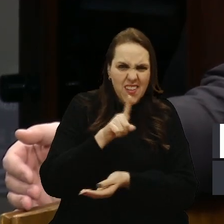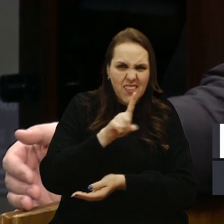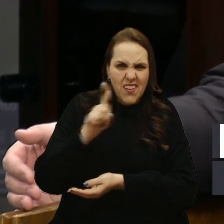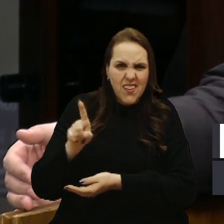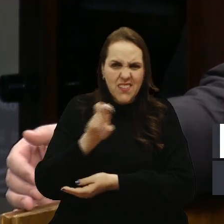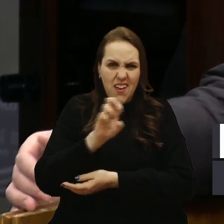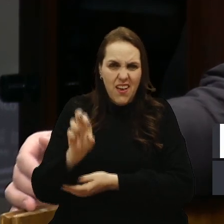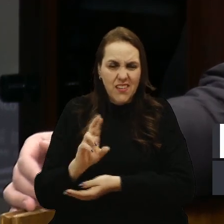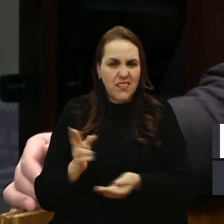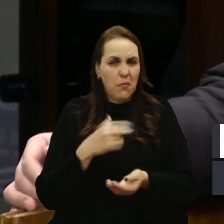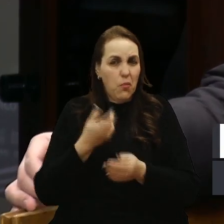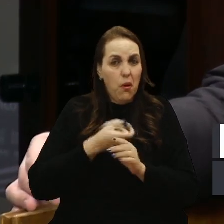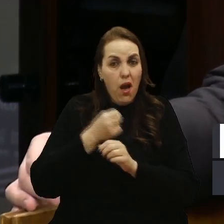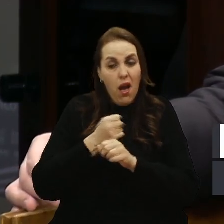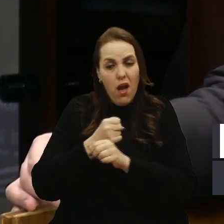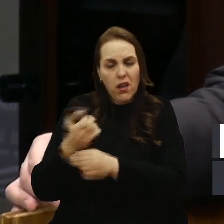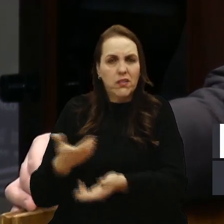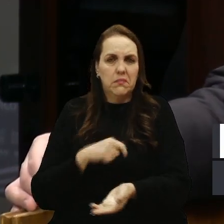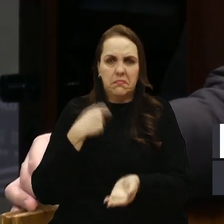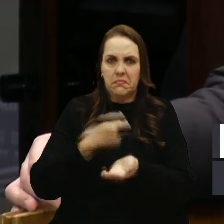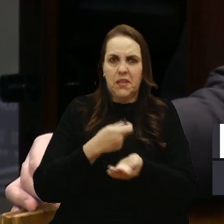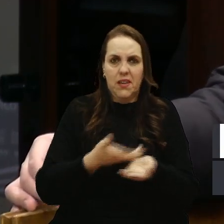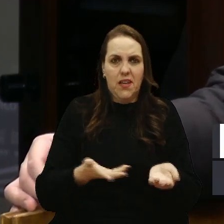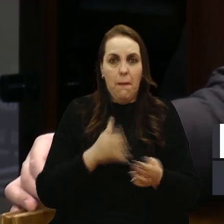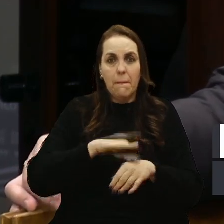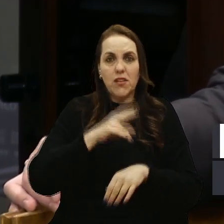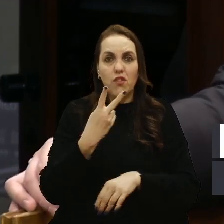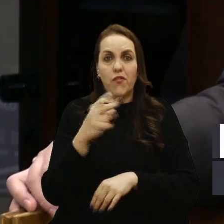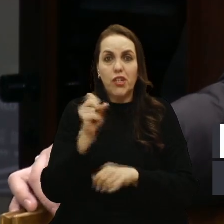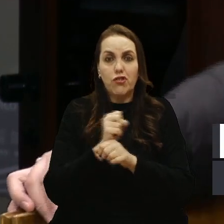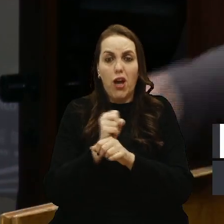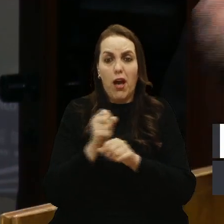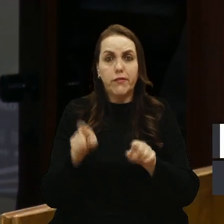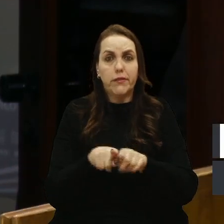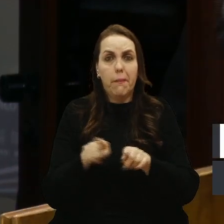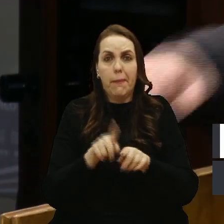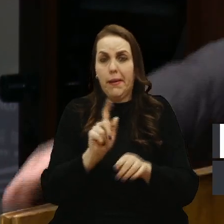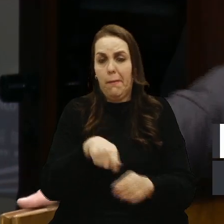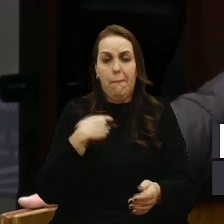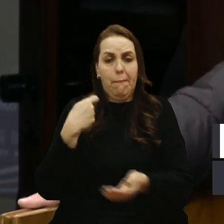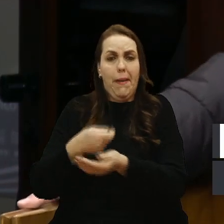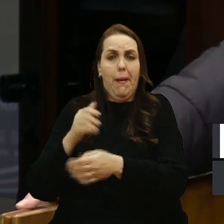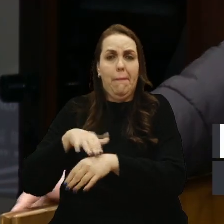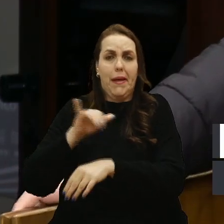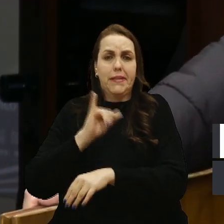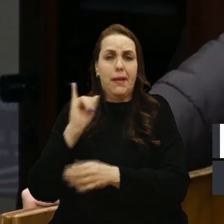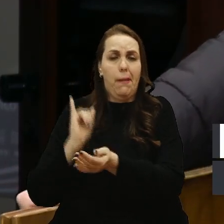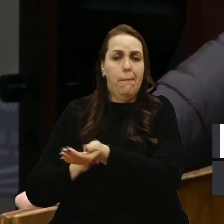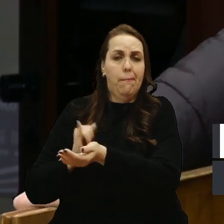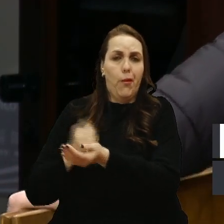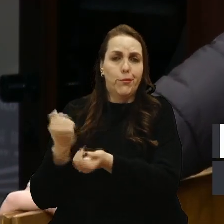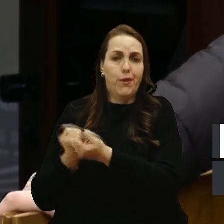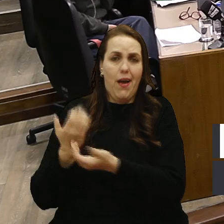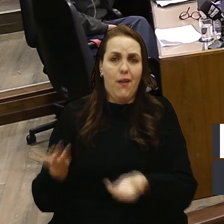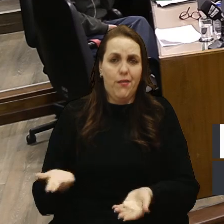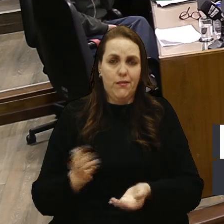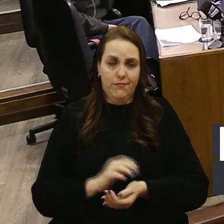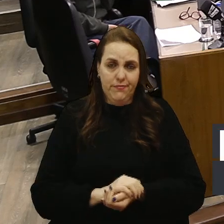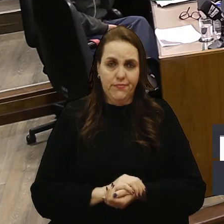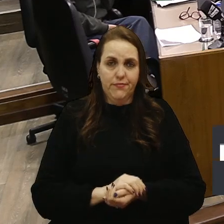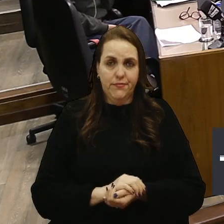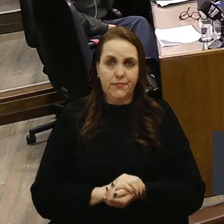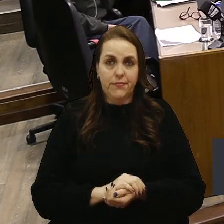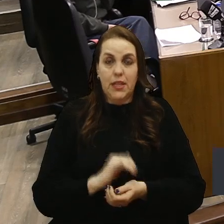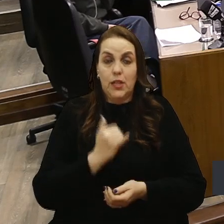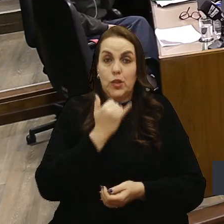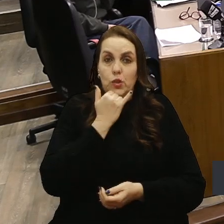se pagar anualmente de veículos, inclusive com mais de 20 anos, que nem pagam mais o IPVA. Seu a parte, vereador Iago. Bem rapidinho, desculpas ali,